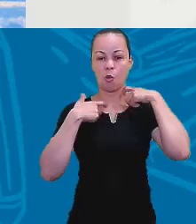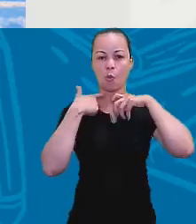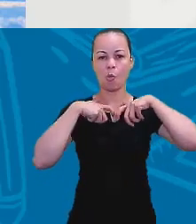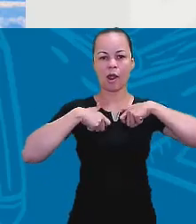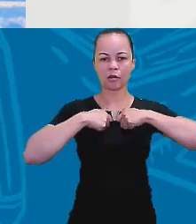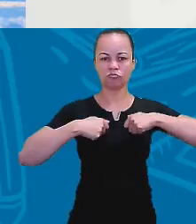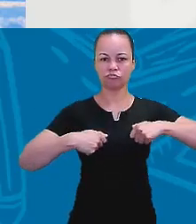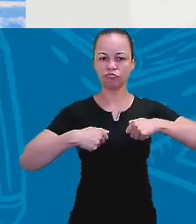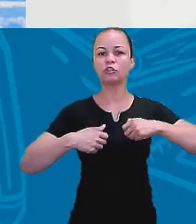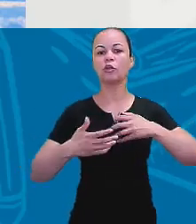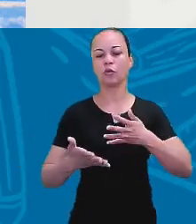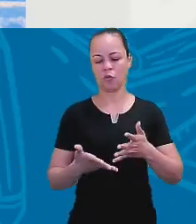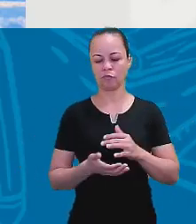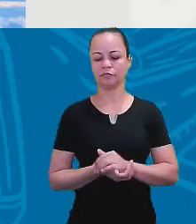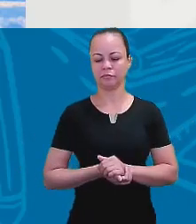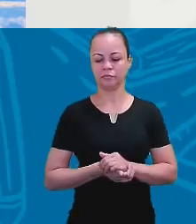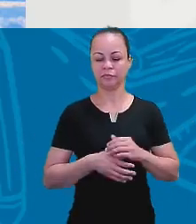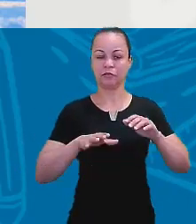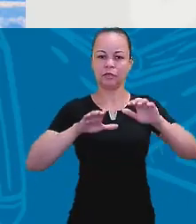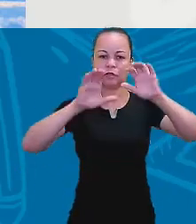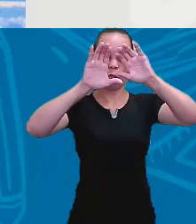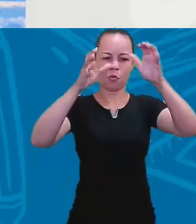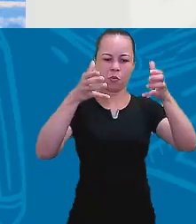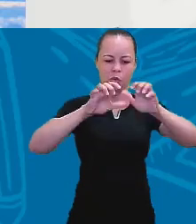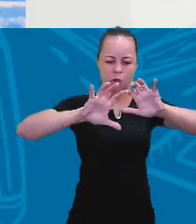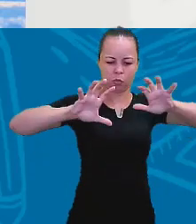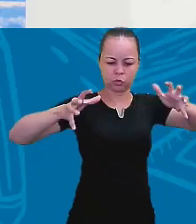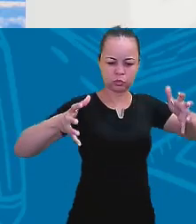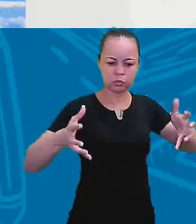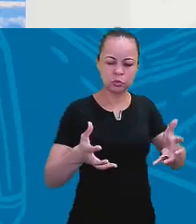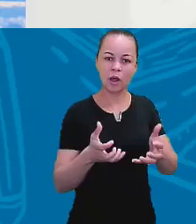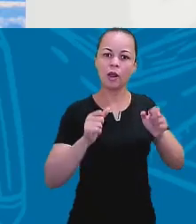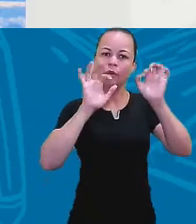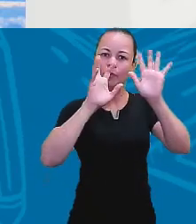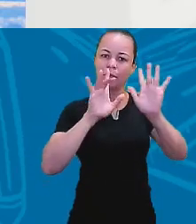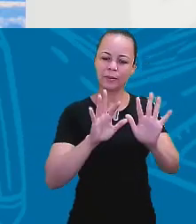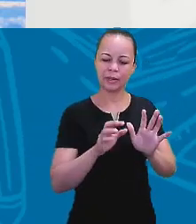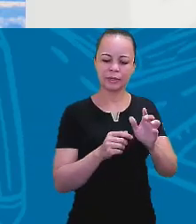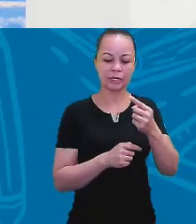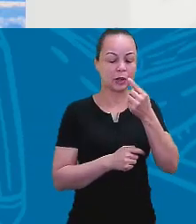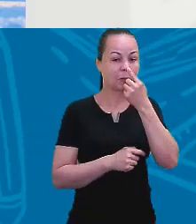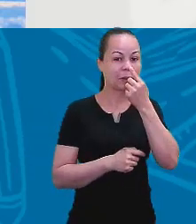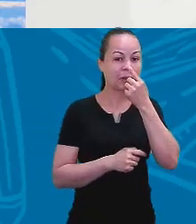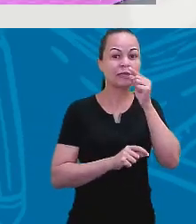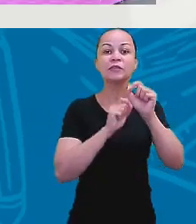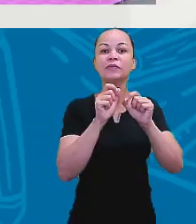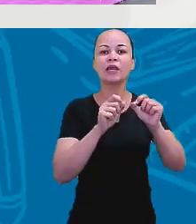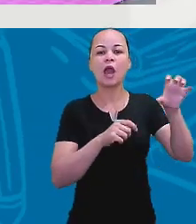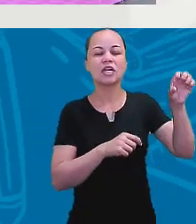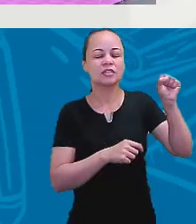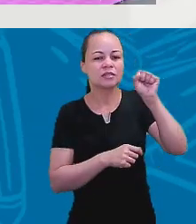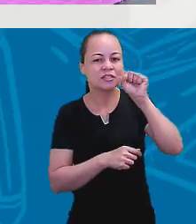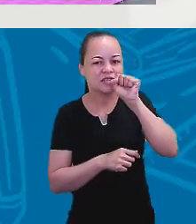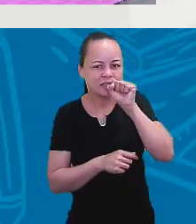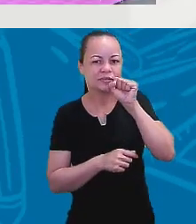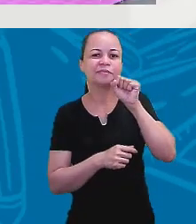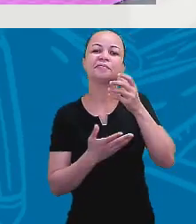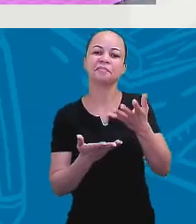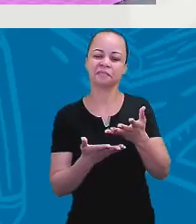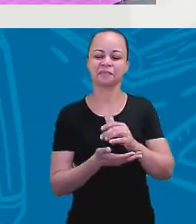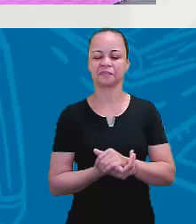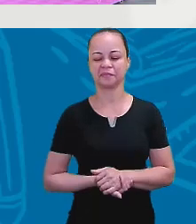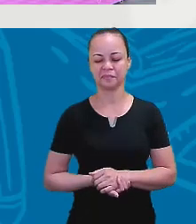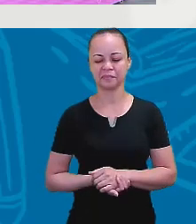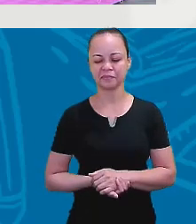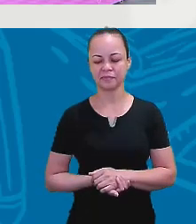bolas de neve enorme, né? Uma bola bem grande, uma bola menorzinha. E o nariz, é uma cenoura. E